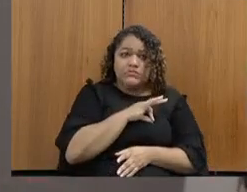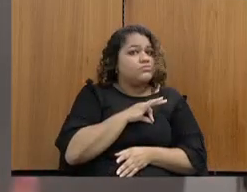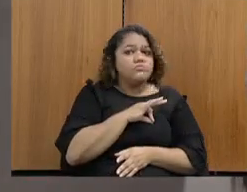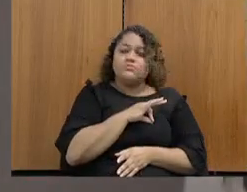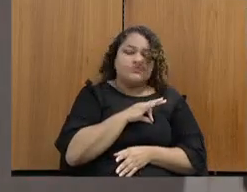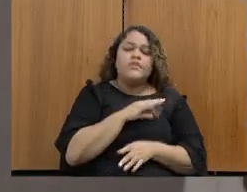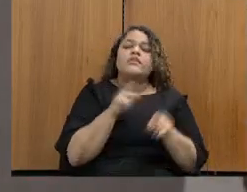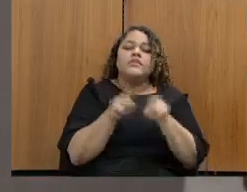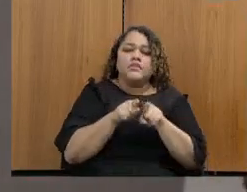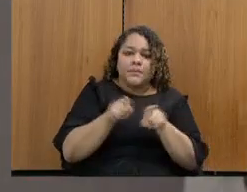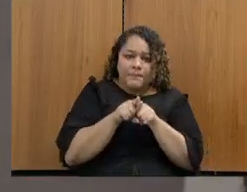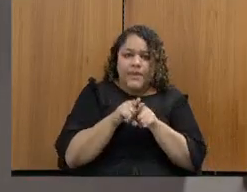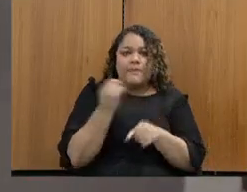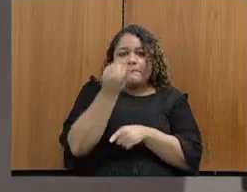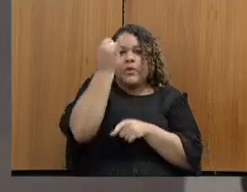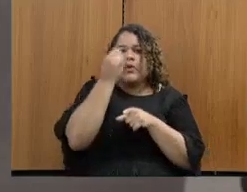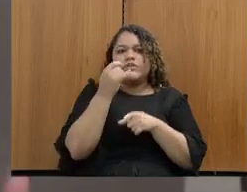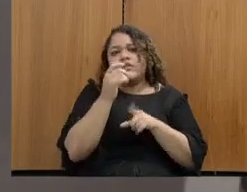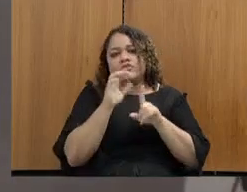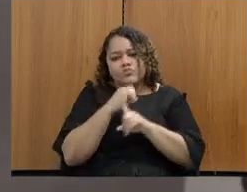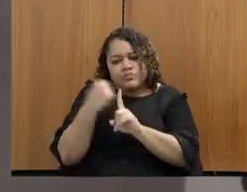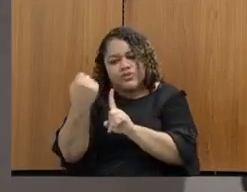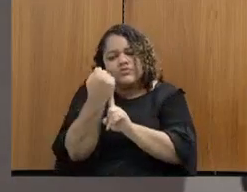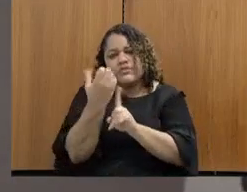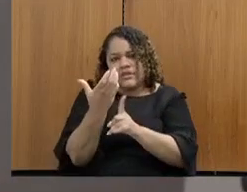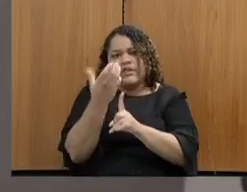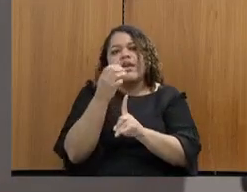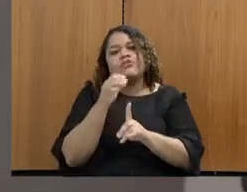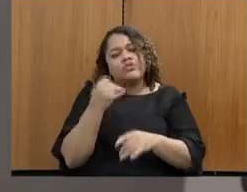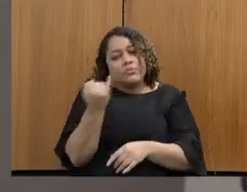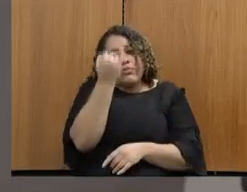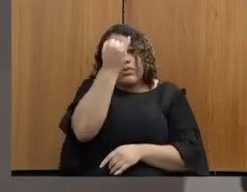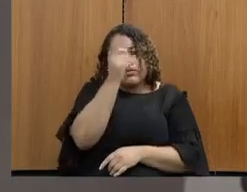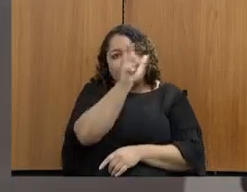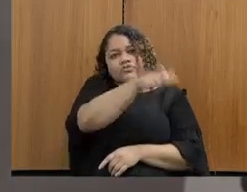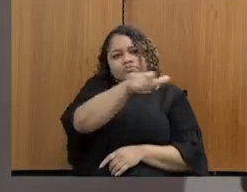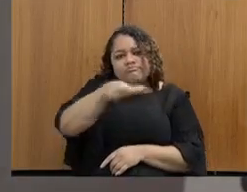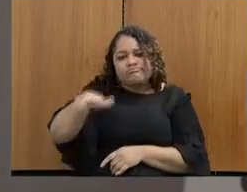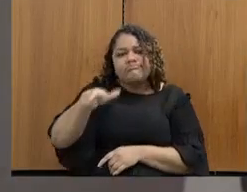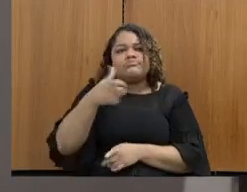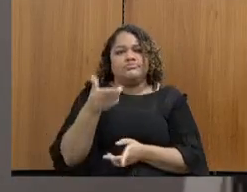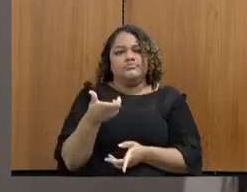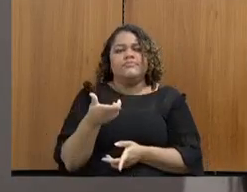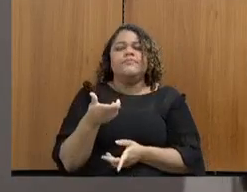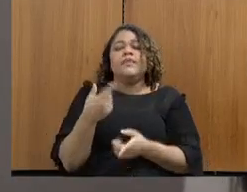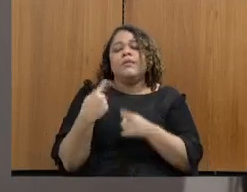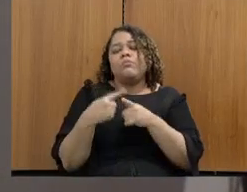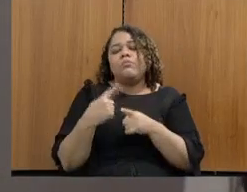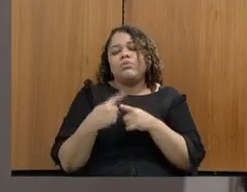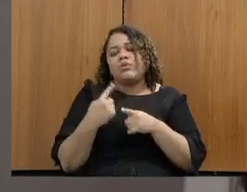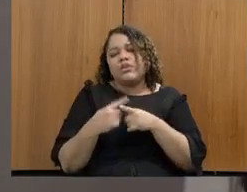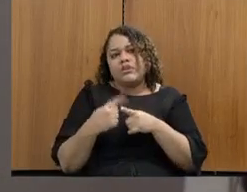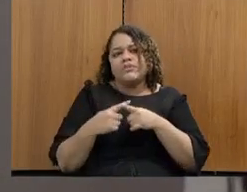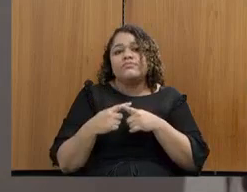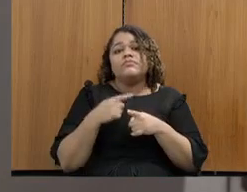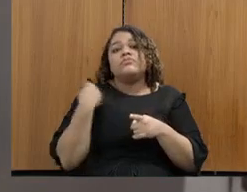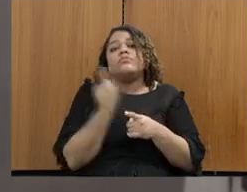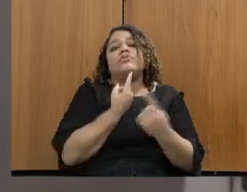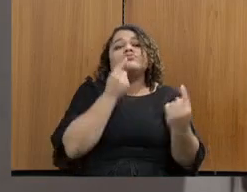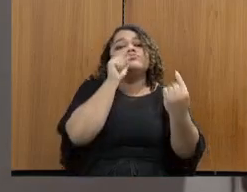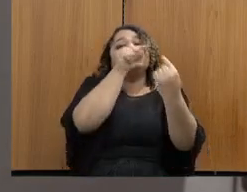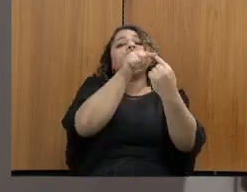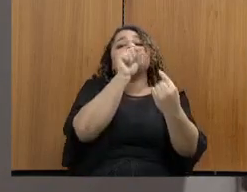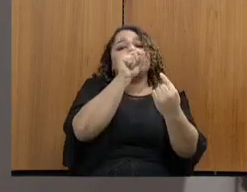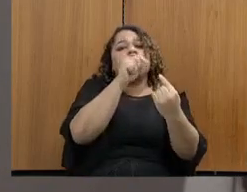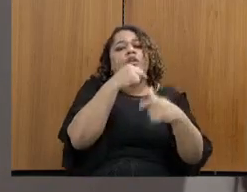entregas para o cidadão é porque o que nós buscamos é evidentemente né a serviço é